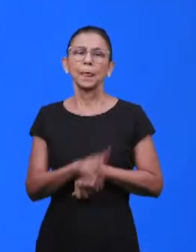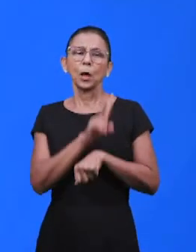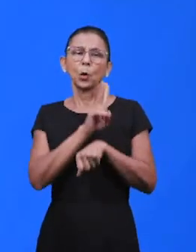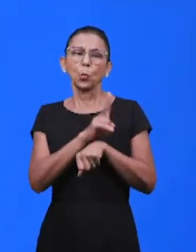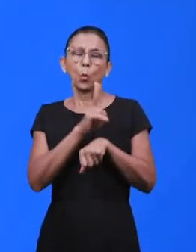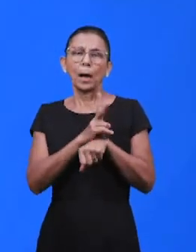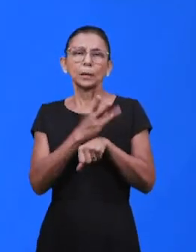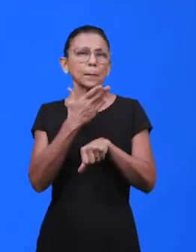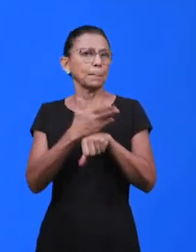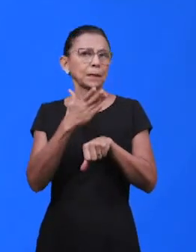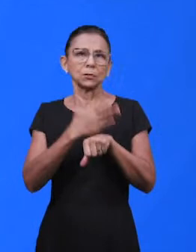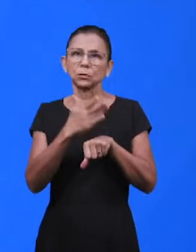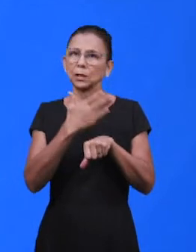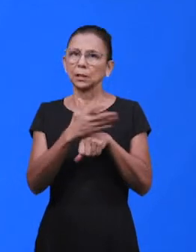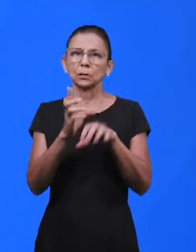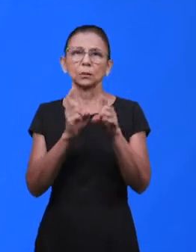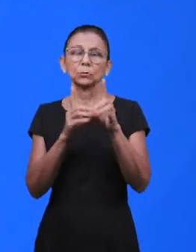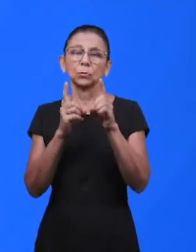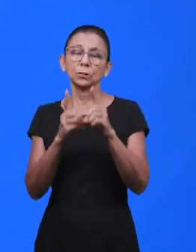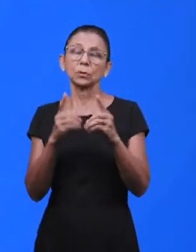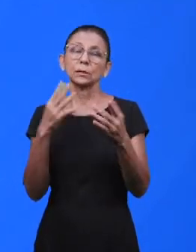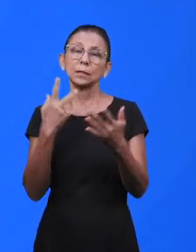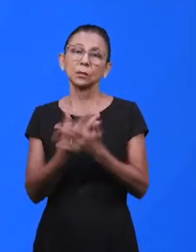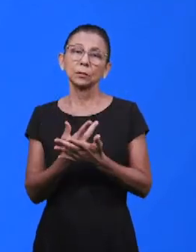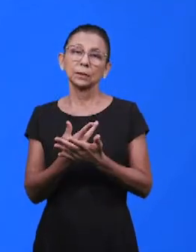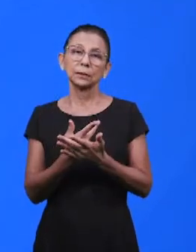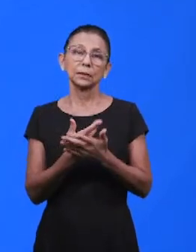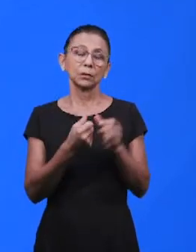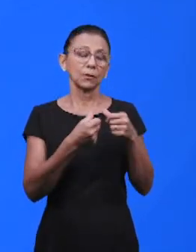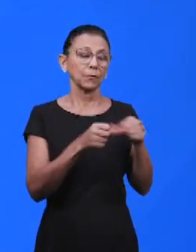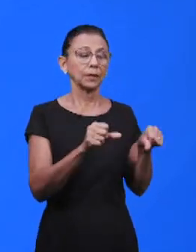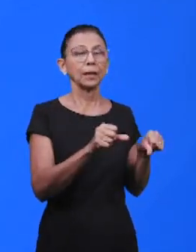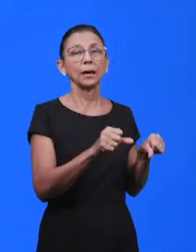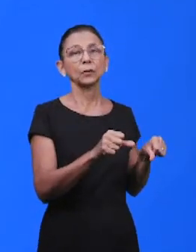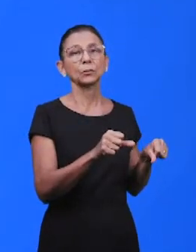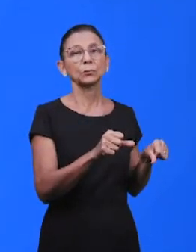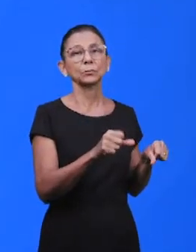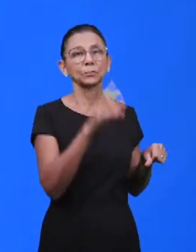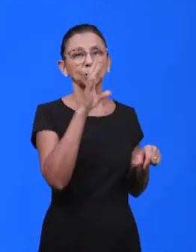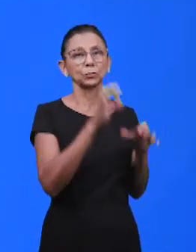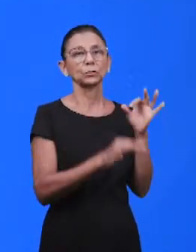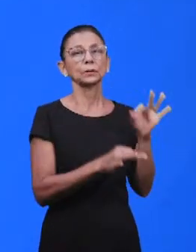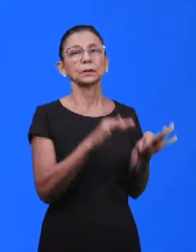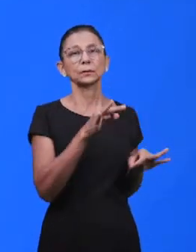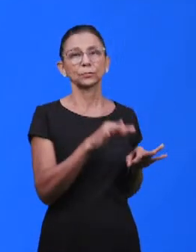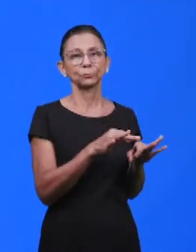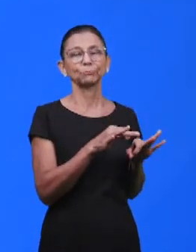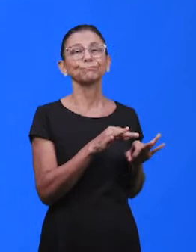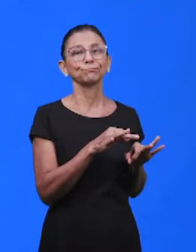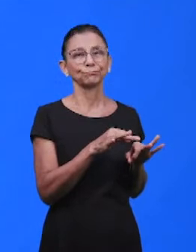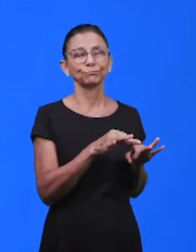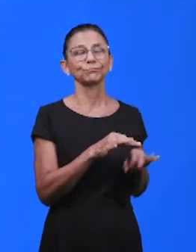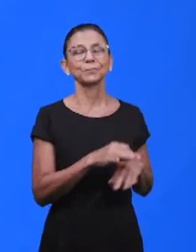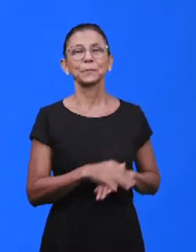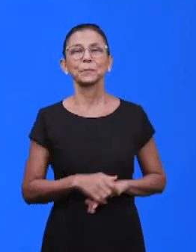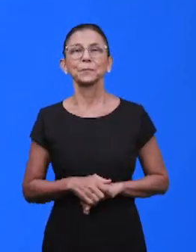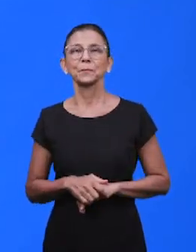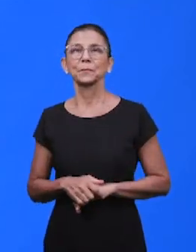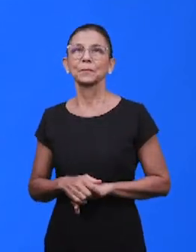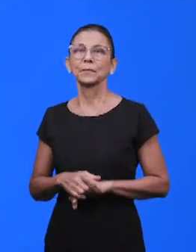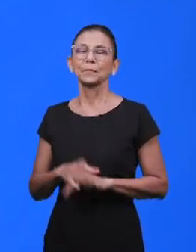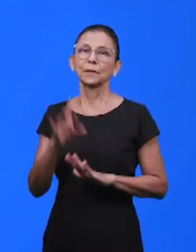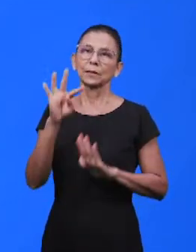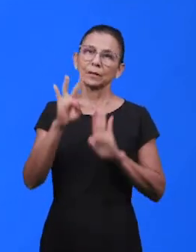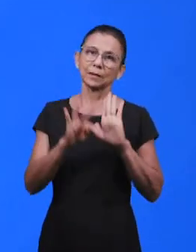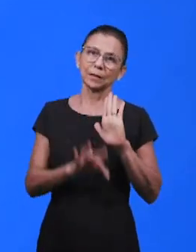as doutrinas e por isso eles receberam o juízo do Senhor, né? Muito bem colocado ali na resposta, a leitura dos textos